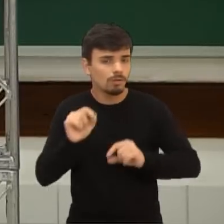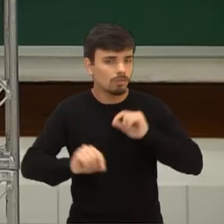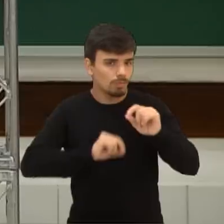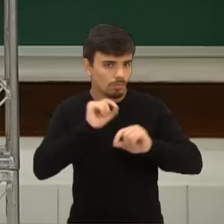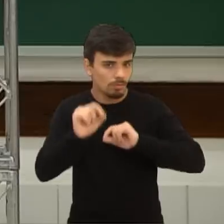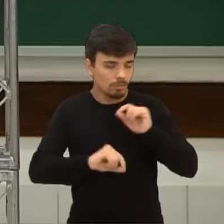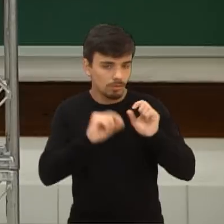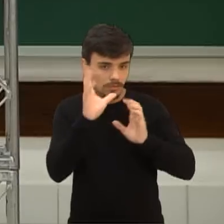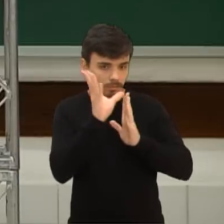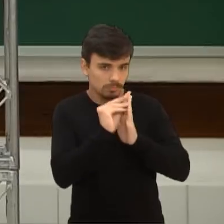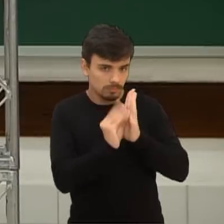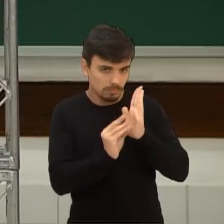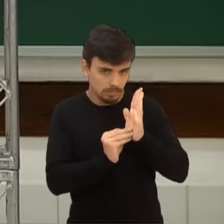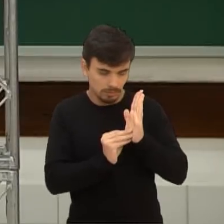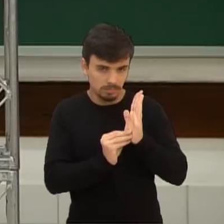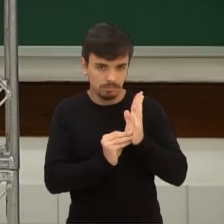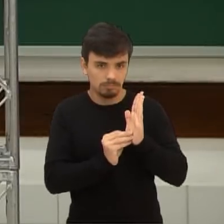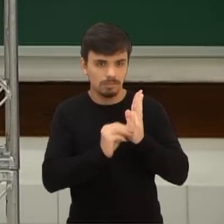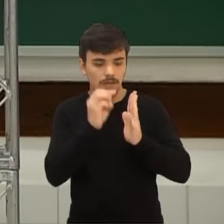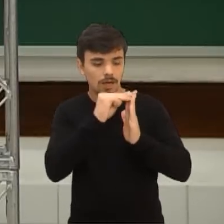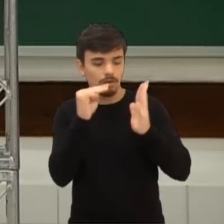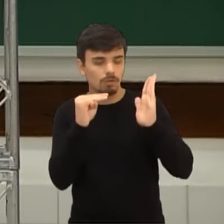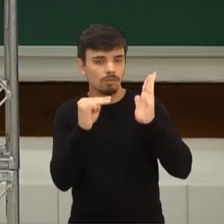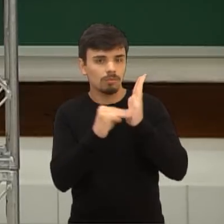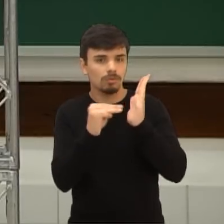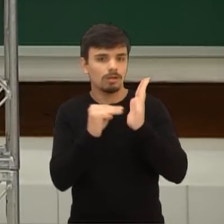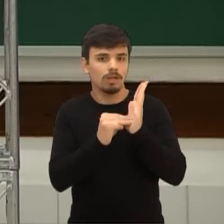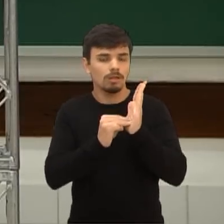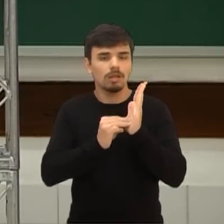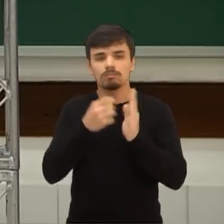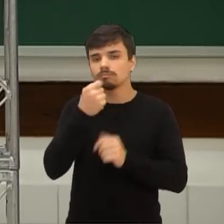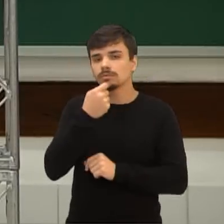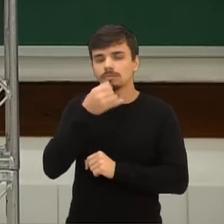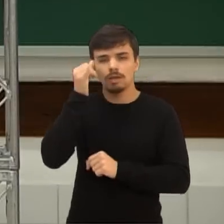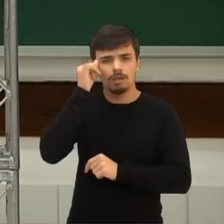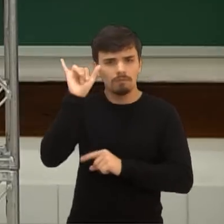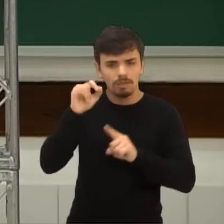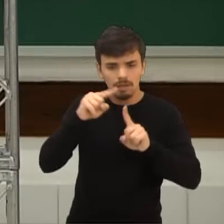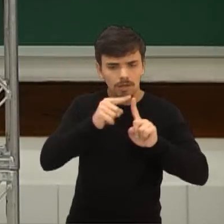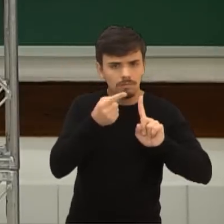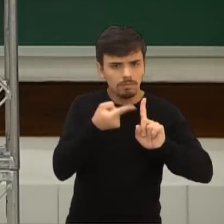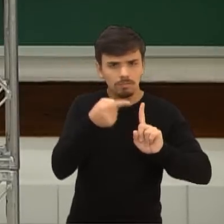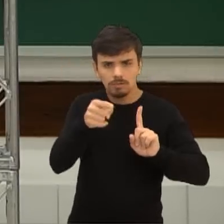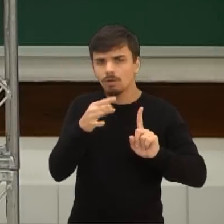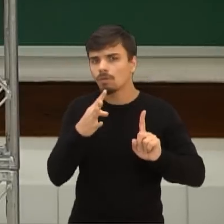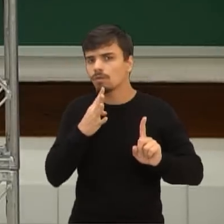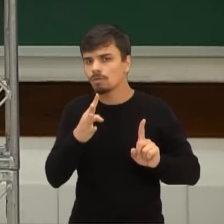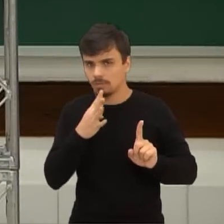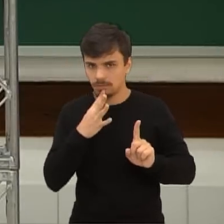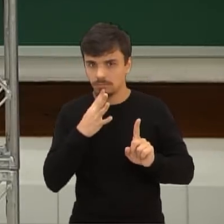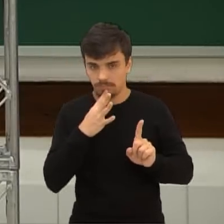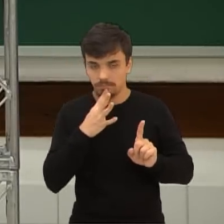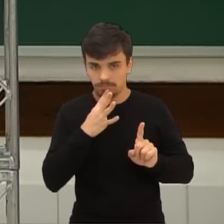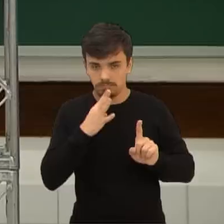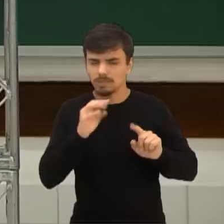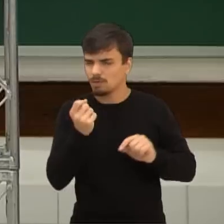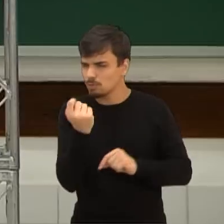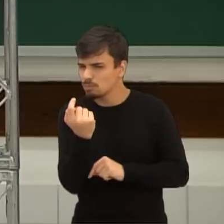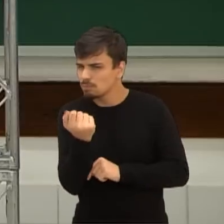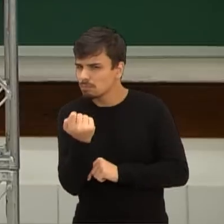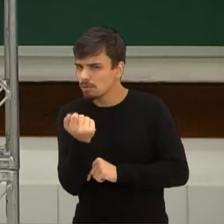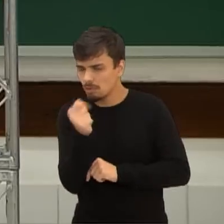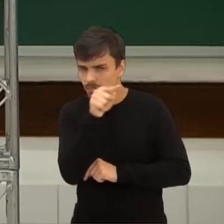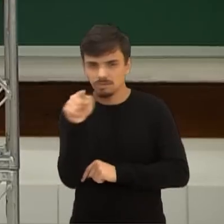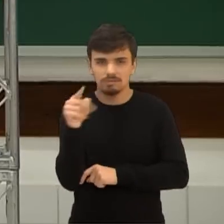nosso conteúdo são os métodos anticoncepcionais. Já ouviu falar deles? Eu acho que sim, né? Pelo menos um